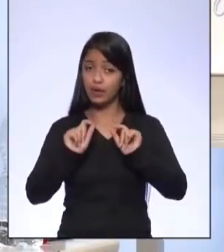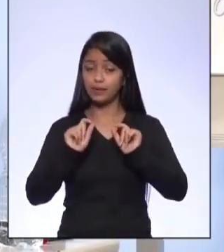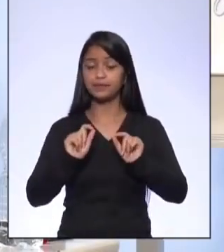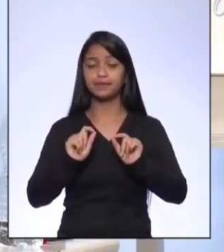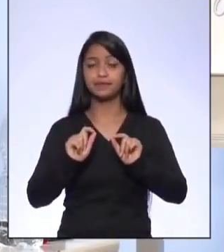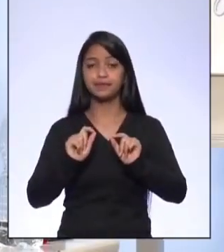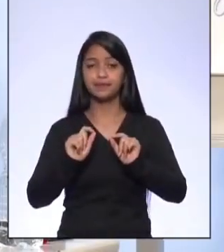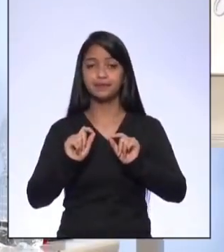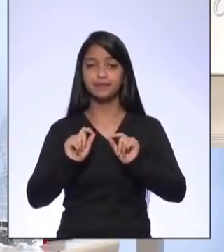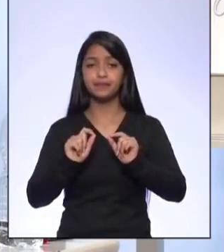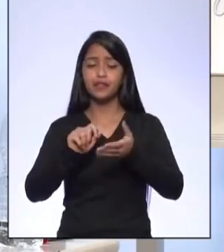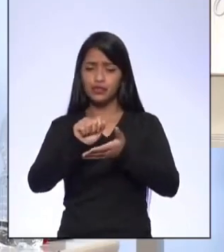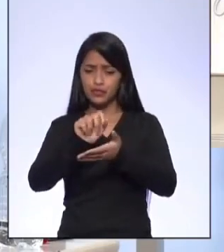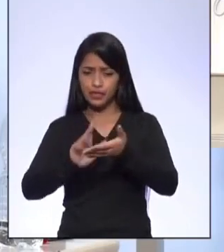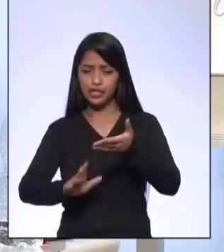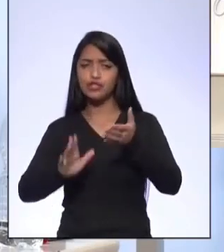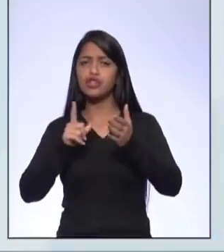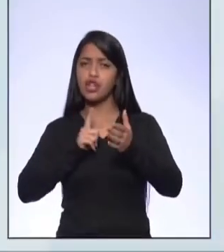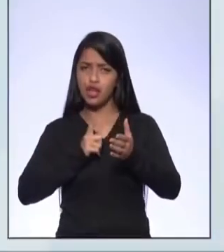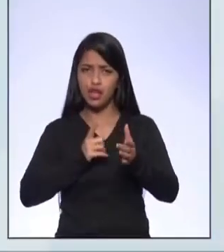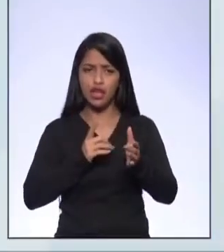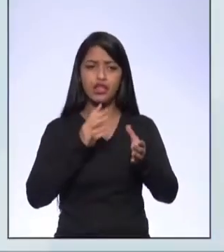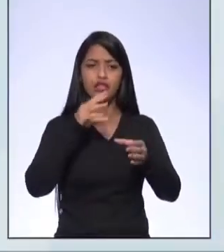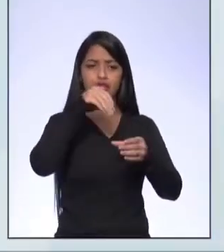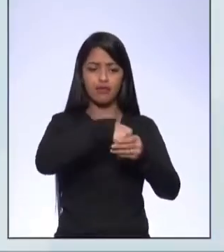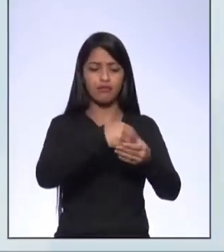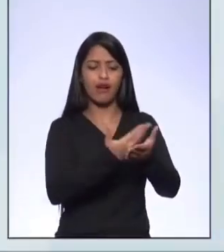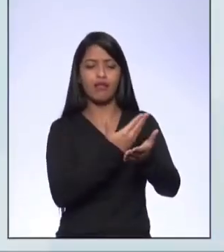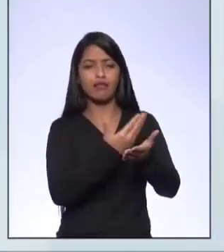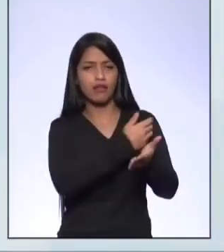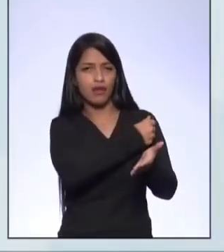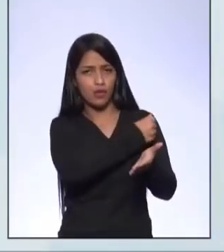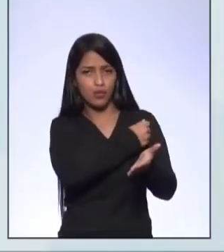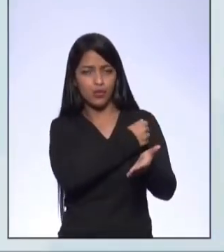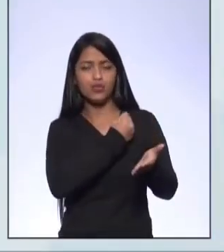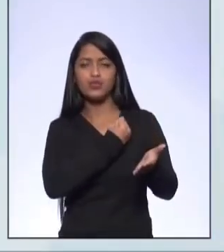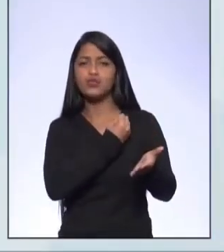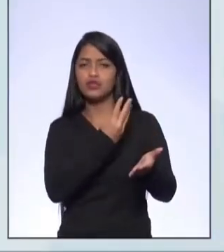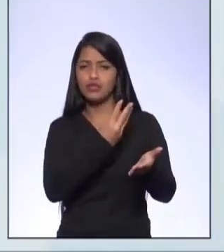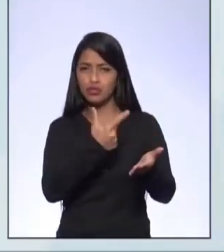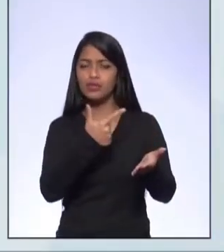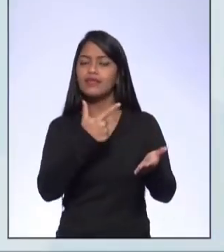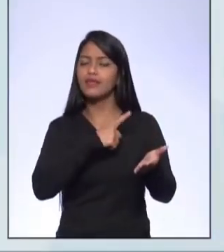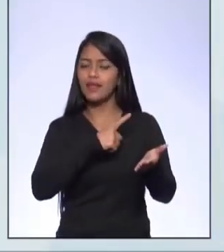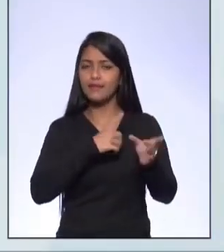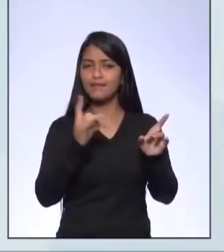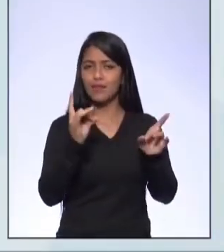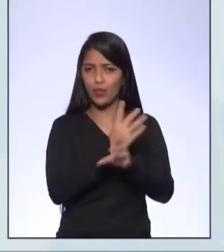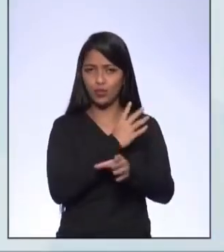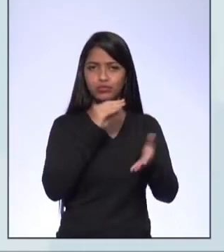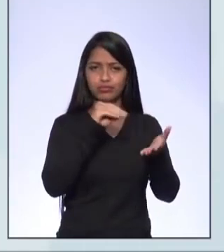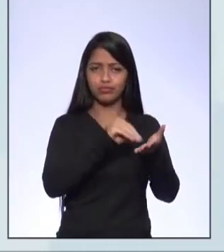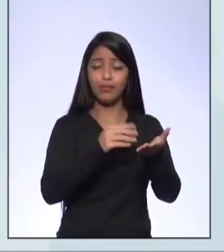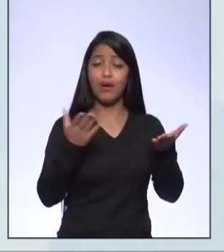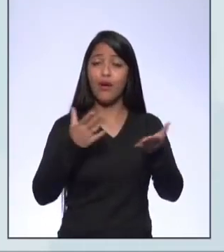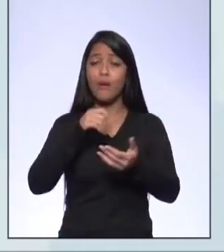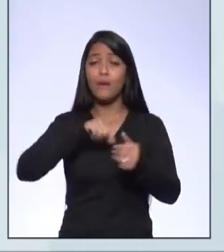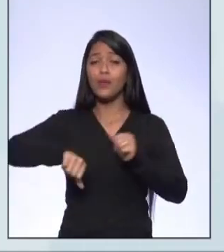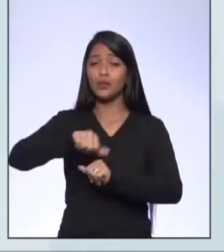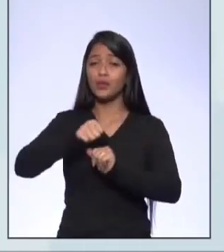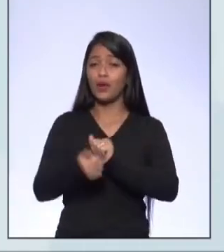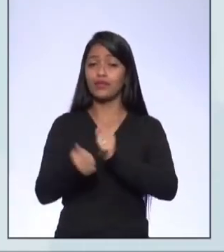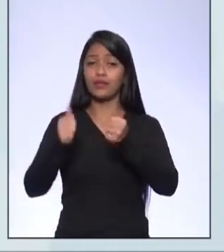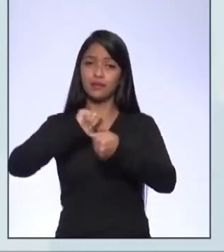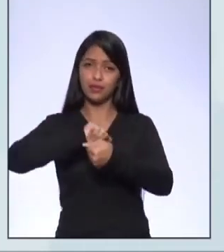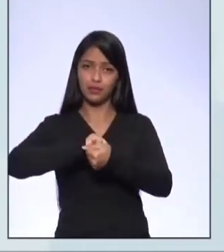esse exercício ele está no caderno do aluno, na página 32, mas a gente adaptou para a gente conseguir fazer de uma maneira mais rápida para ficar